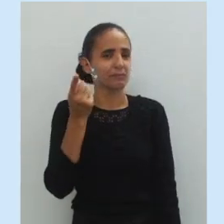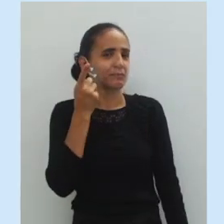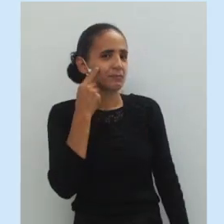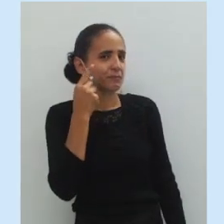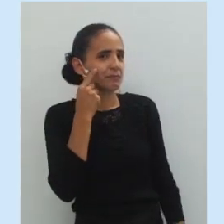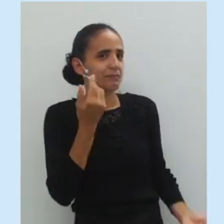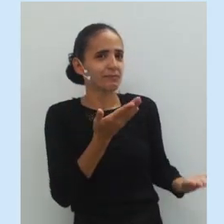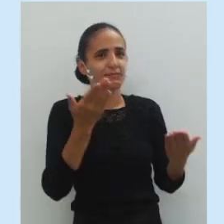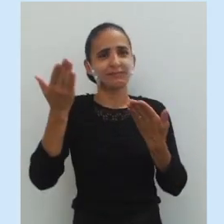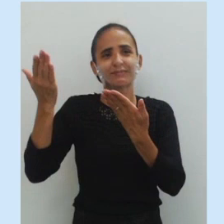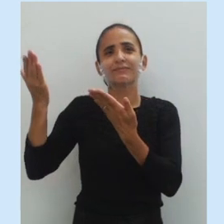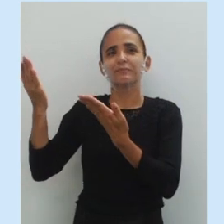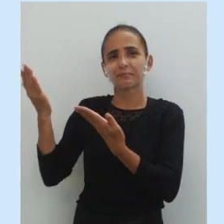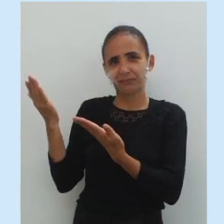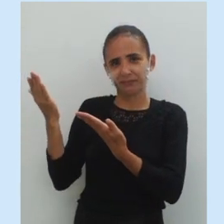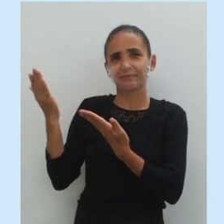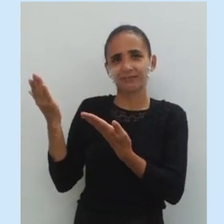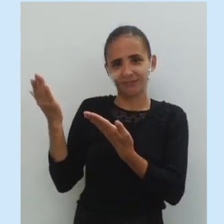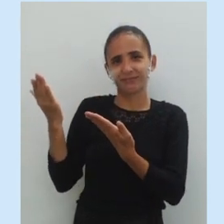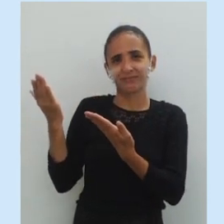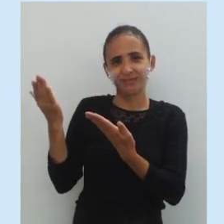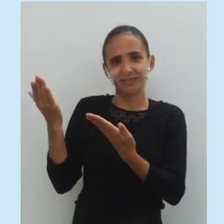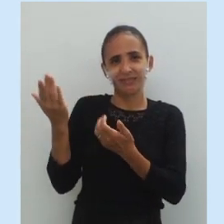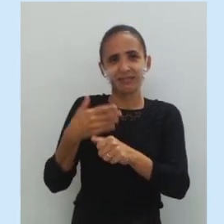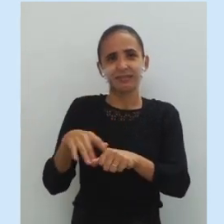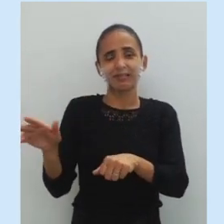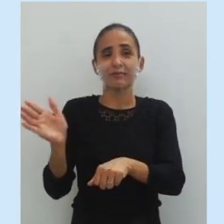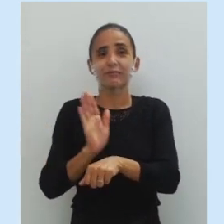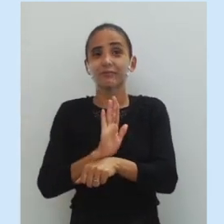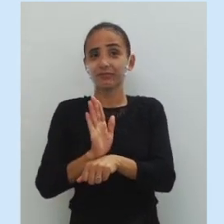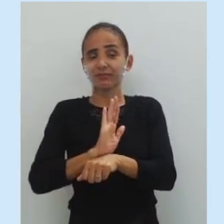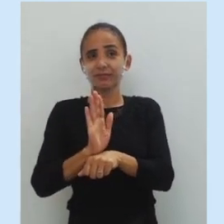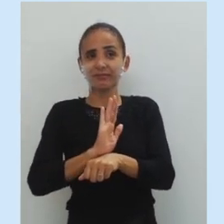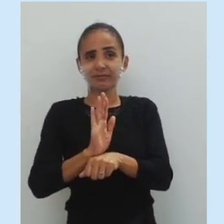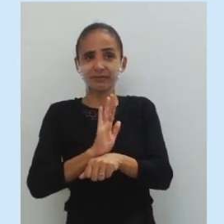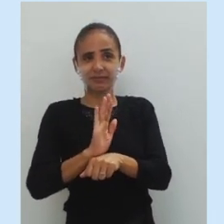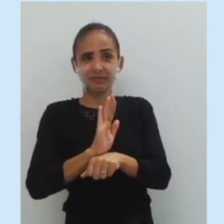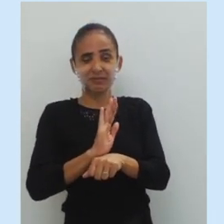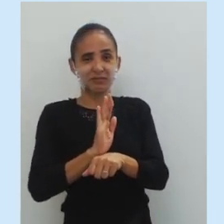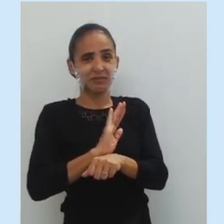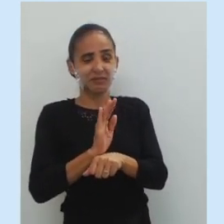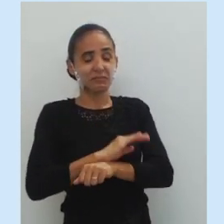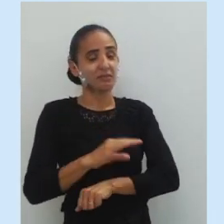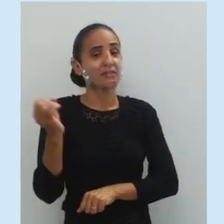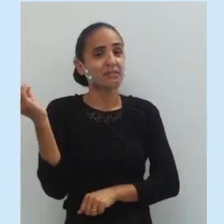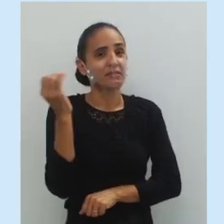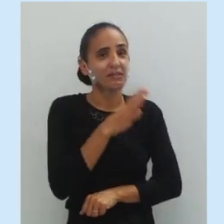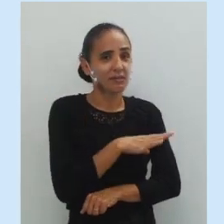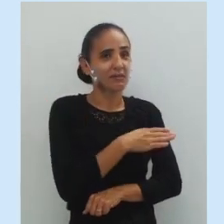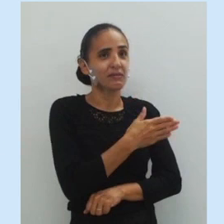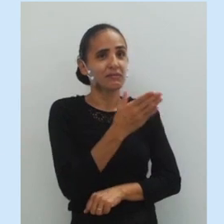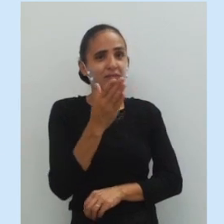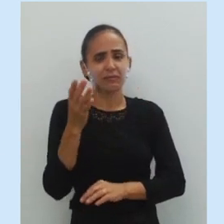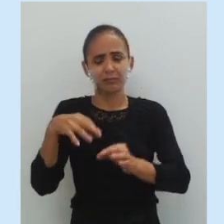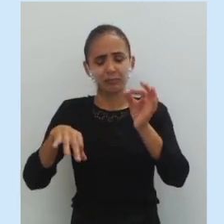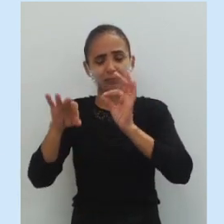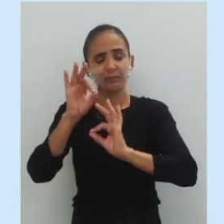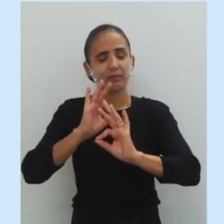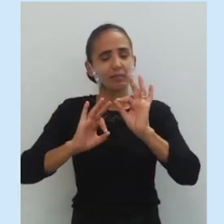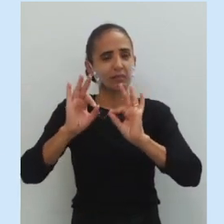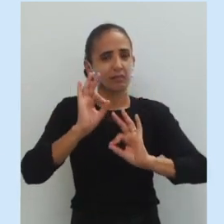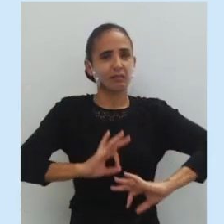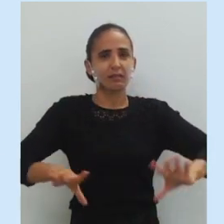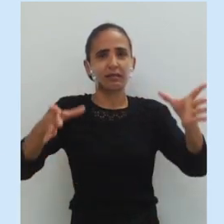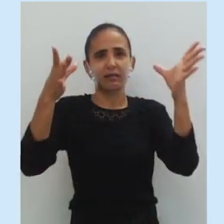telinha. Na telinha tem um filme que está passando agora, que foi um lançamento, que é de Enola Holmes. Ele